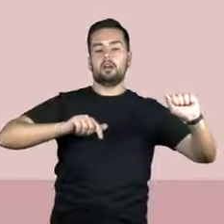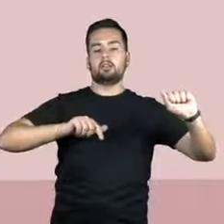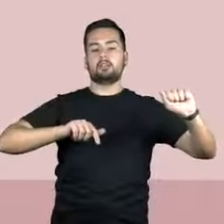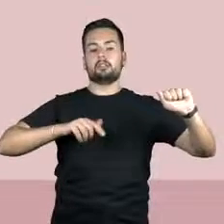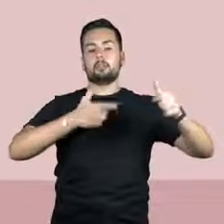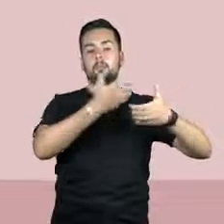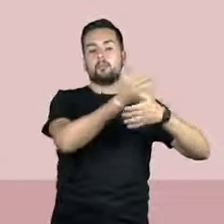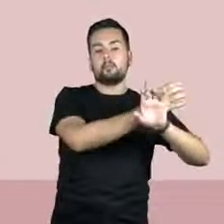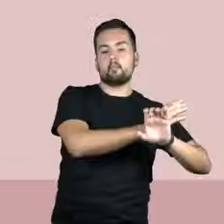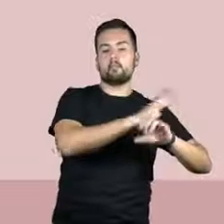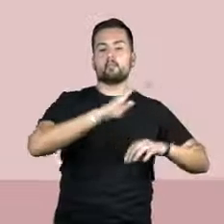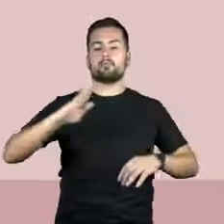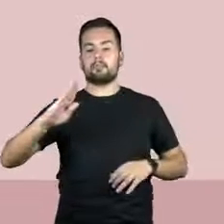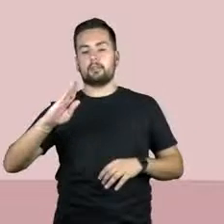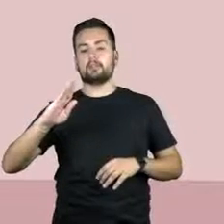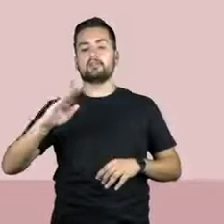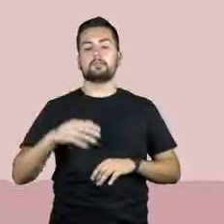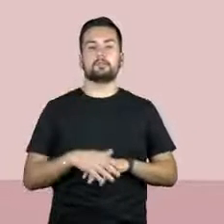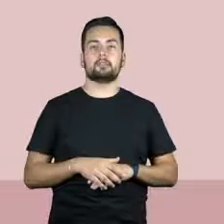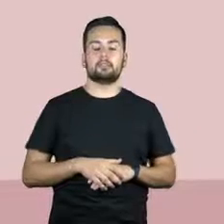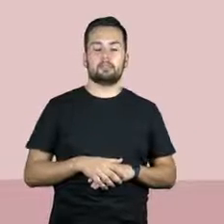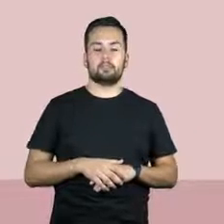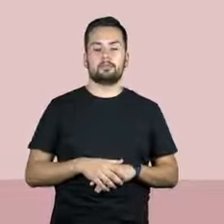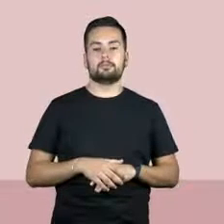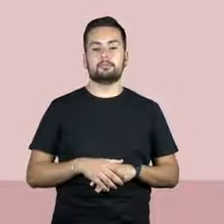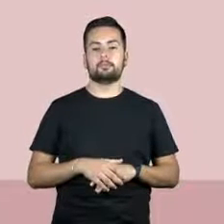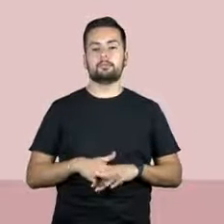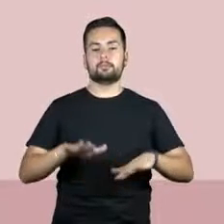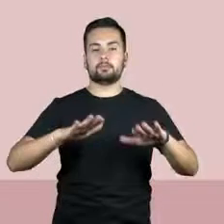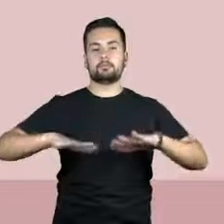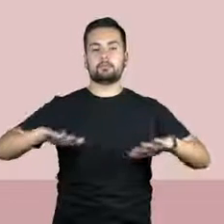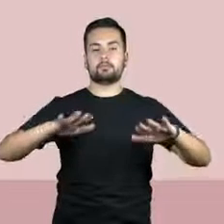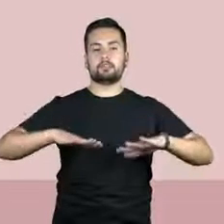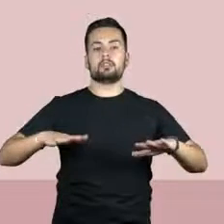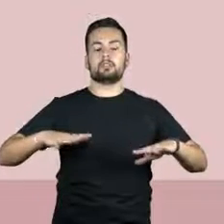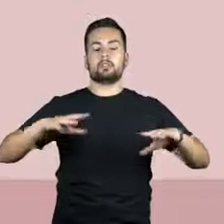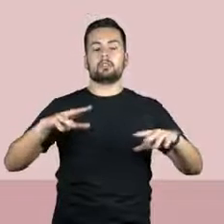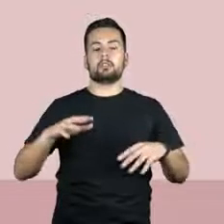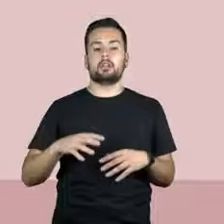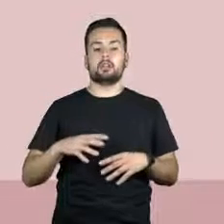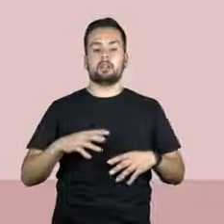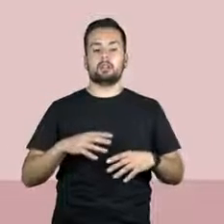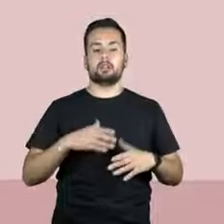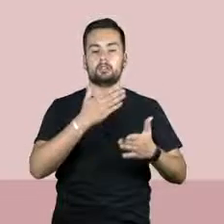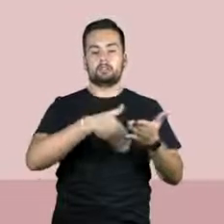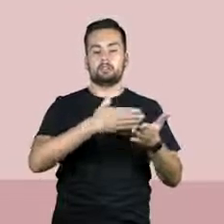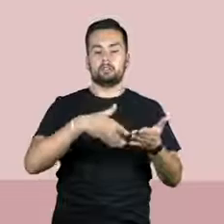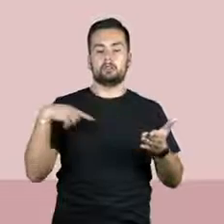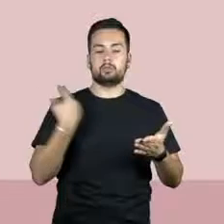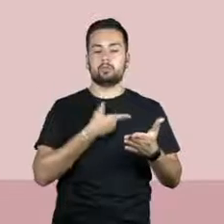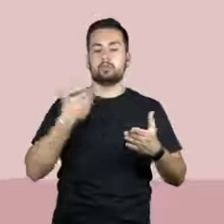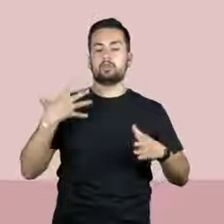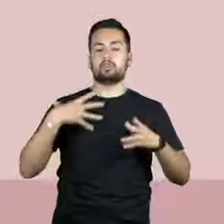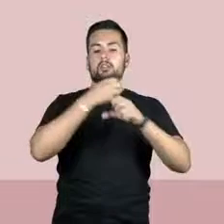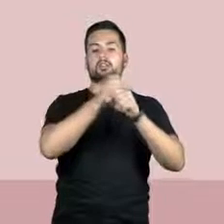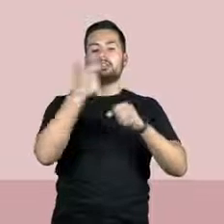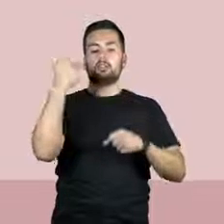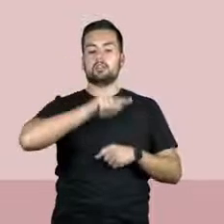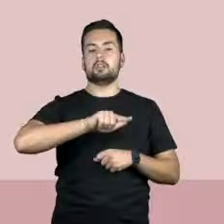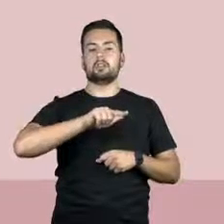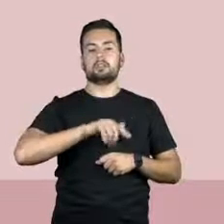vamos dizer, uma área B. Calcular a área disso, calculando a área dessa fatia, que a gente consegue facilmente também em programas